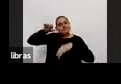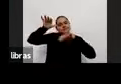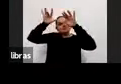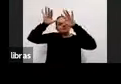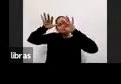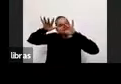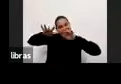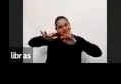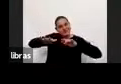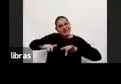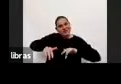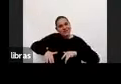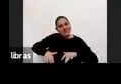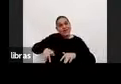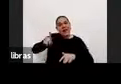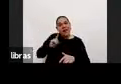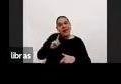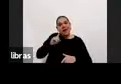Nevou na cozinha.